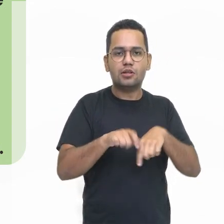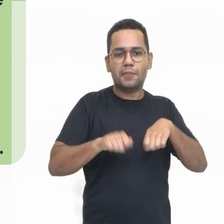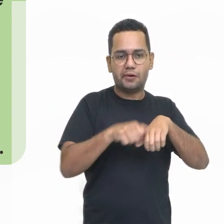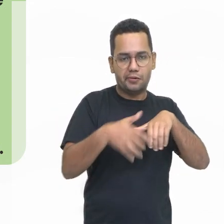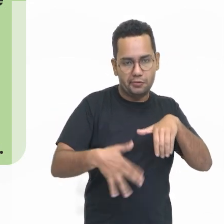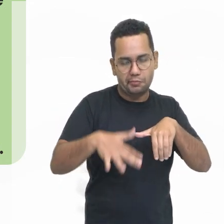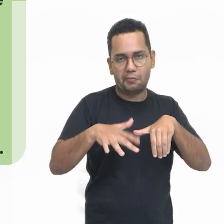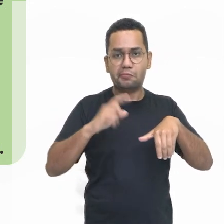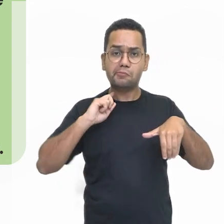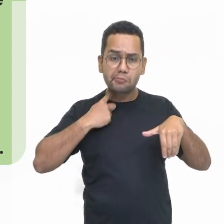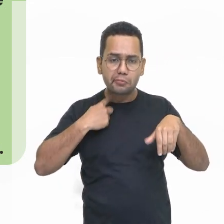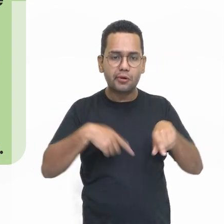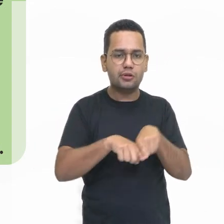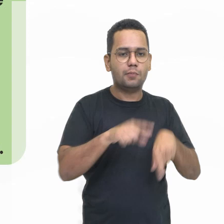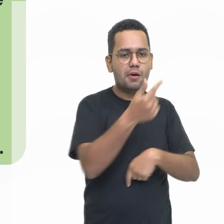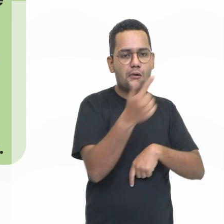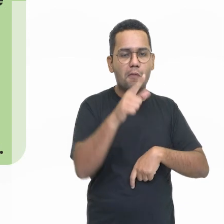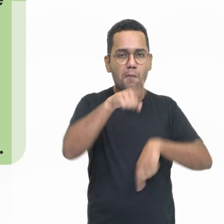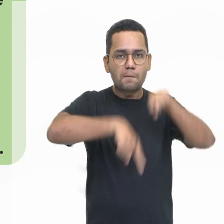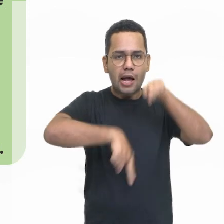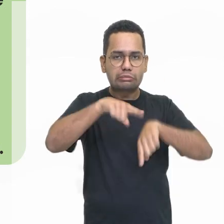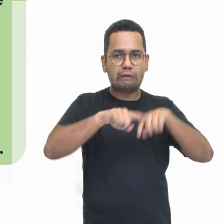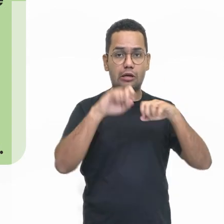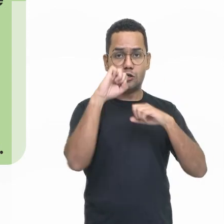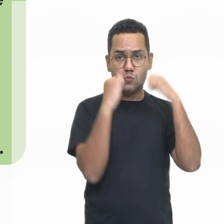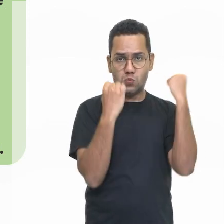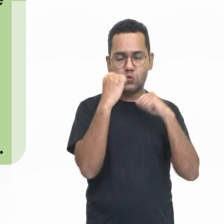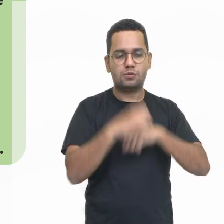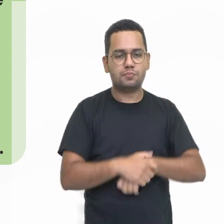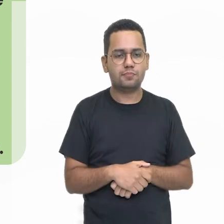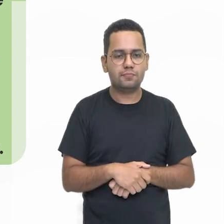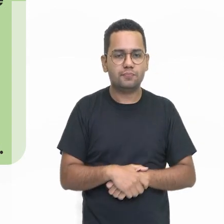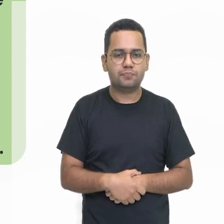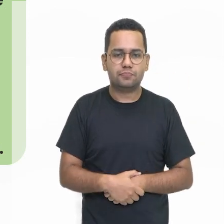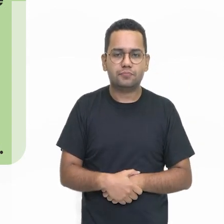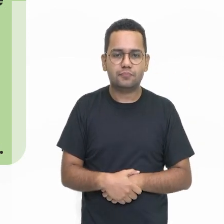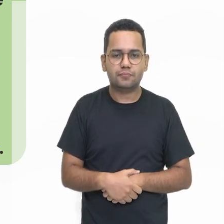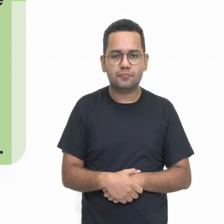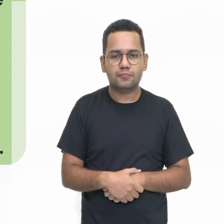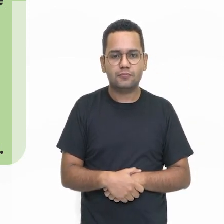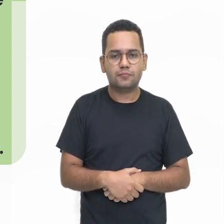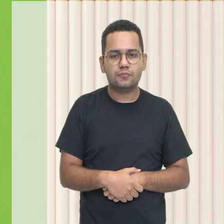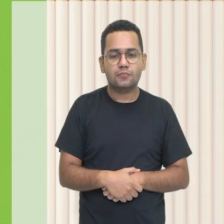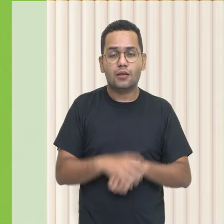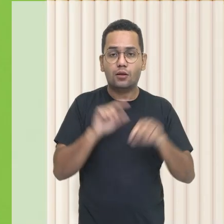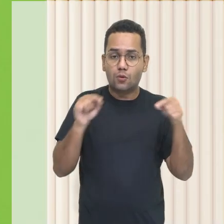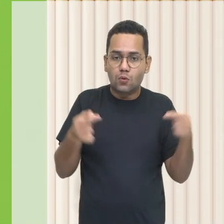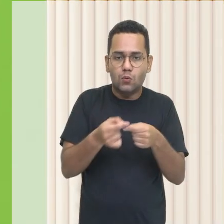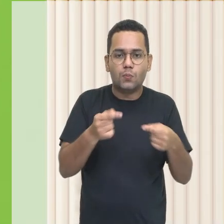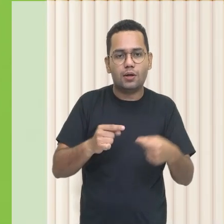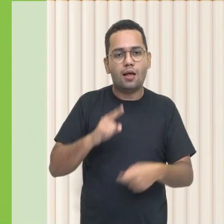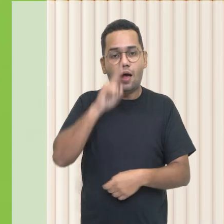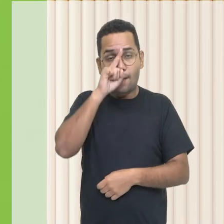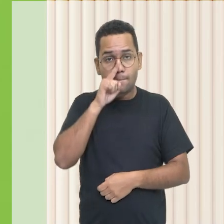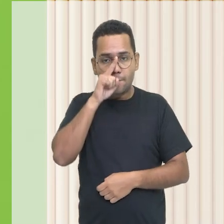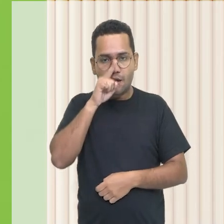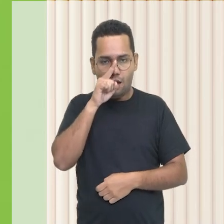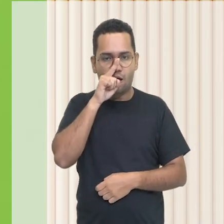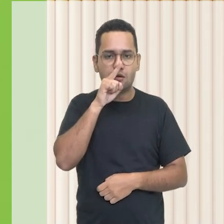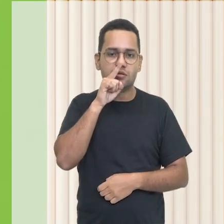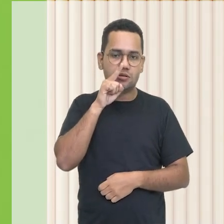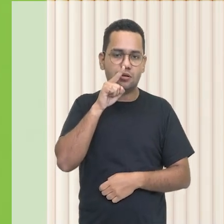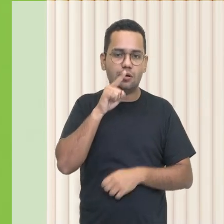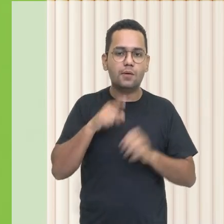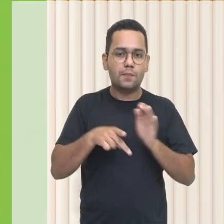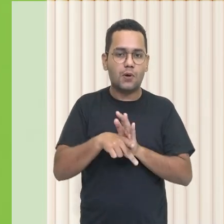poluentes industriais, que finaliza aí essa questão dos principais pontos da ameaça aí